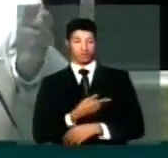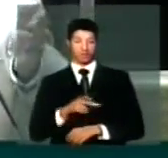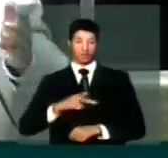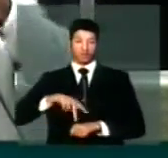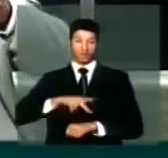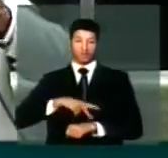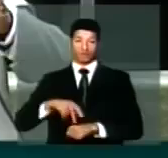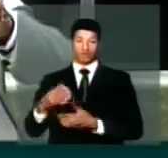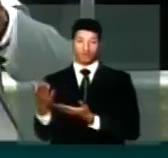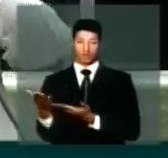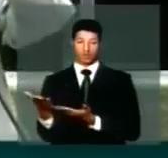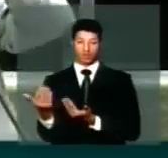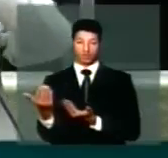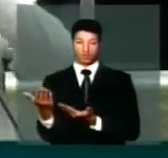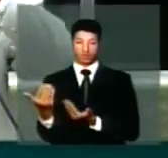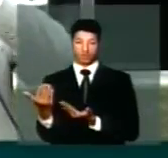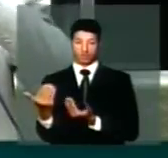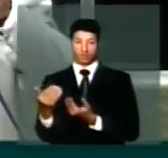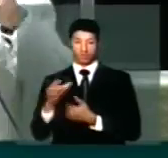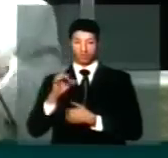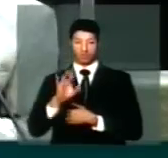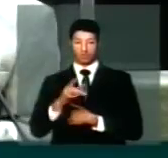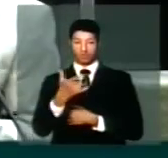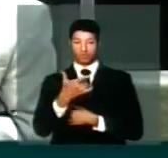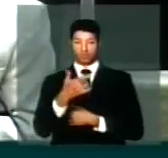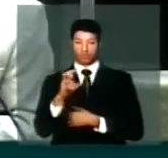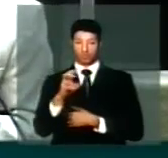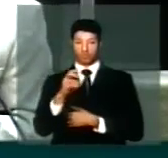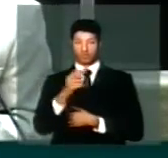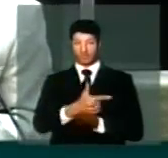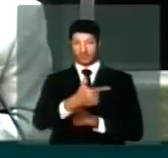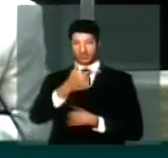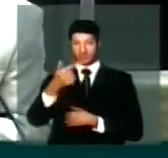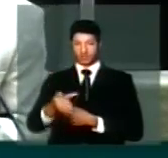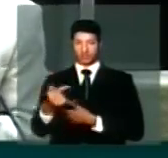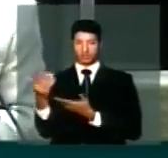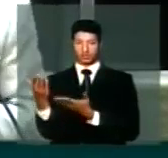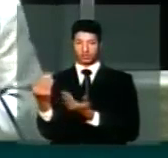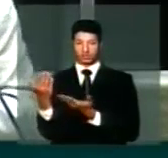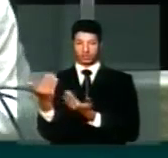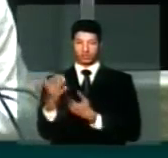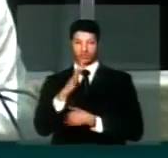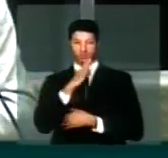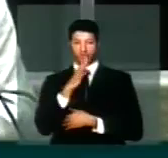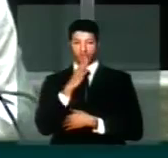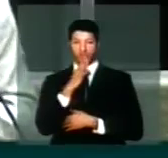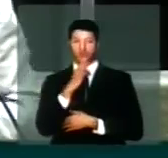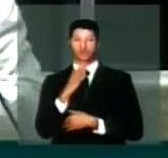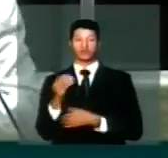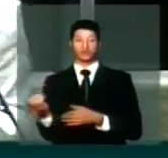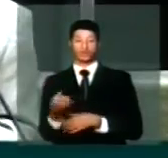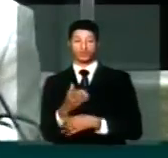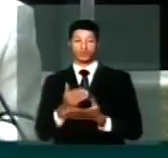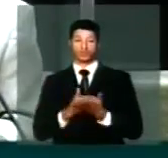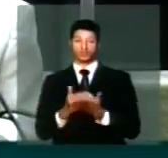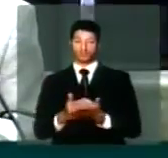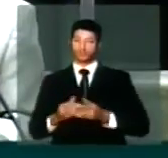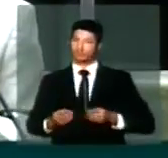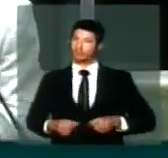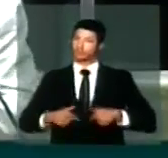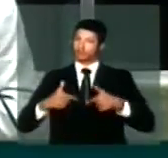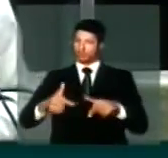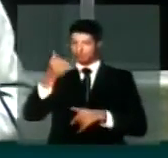país jovem, e, no entanto, apenas 27 jovens, e conheci alguns estreantes aí, cheios